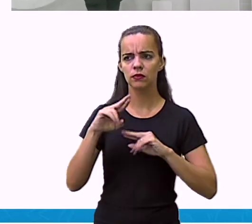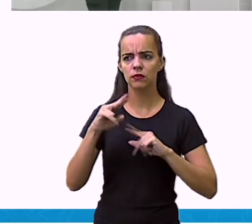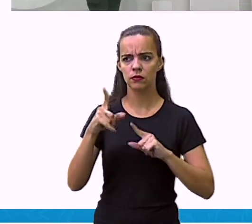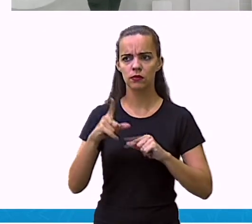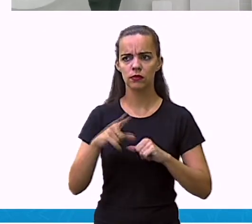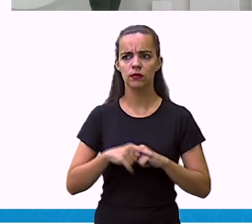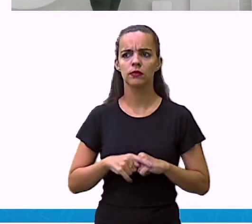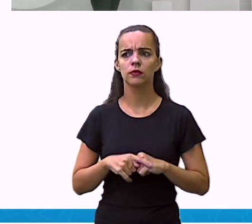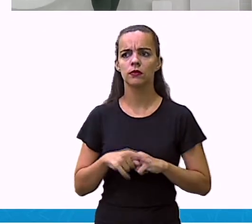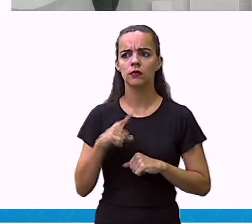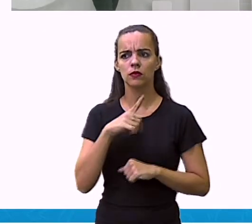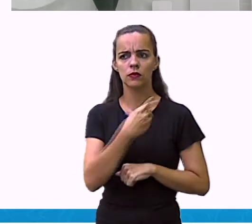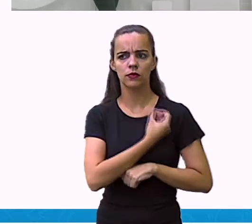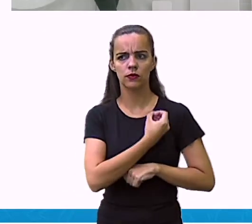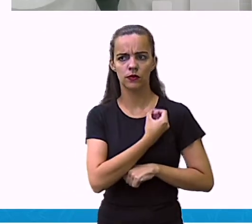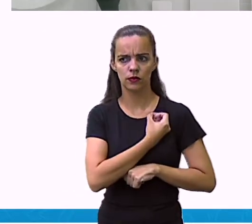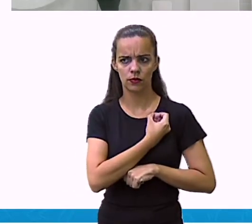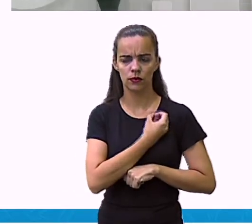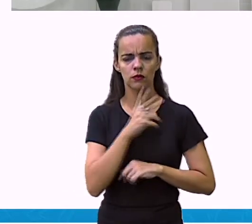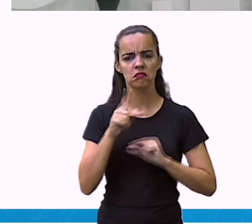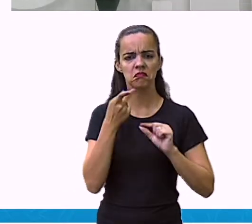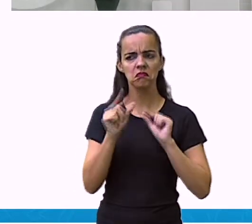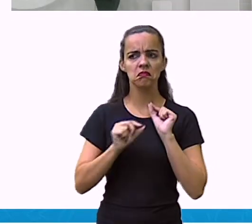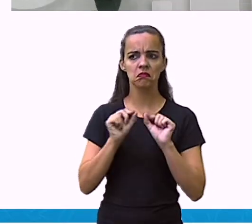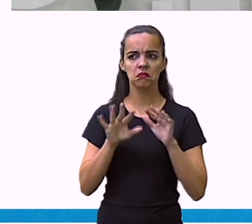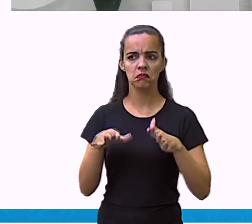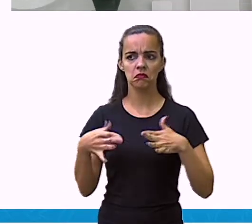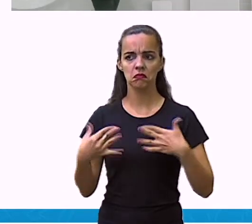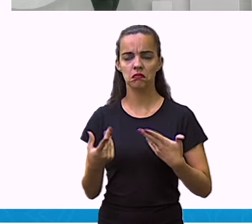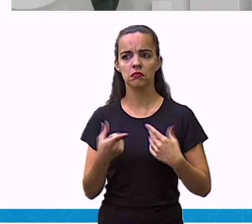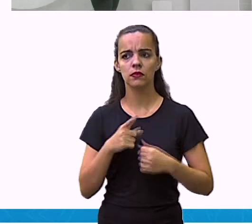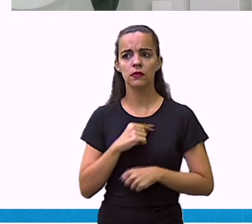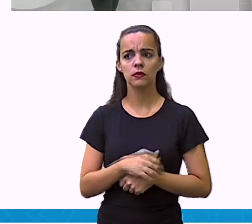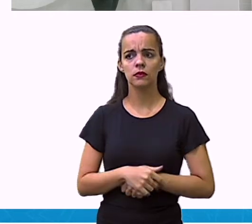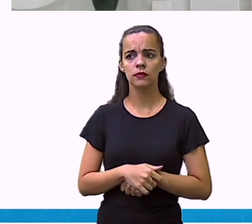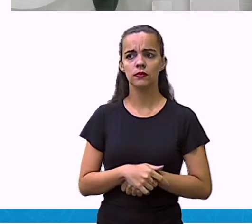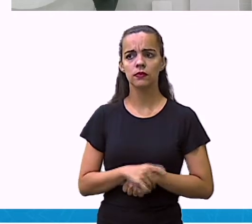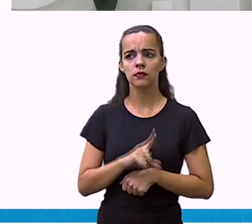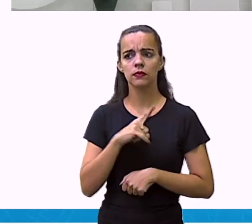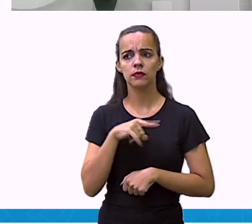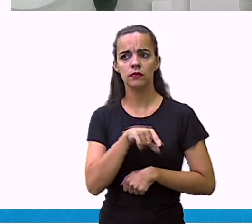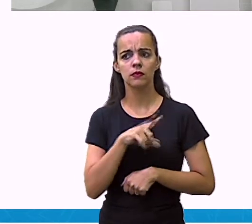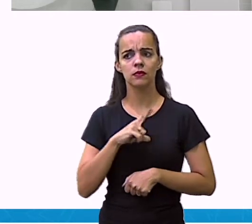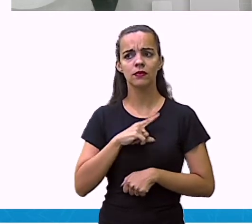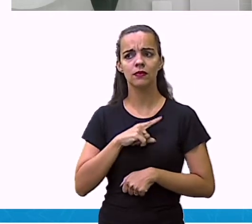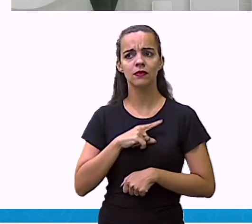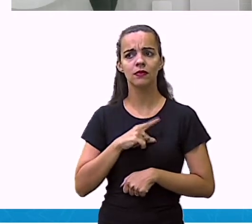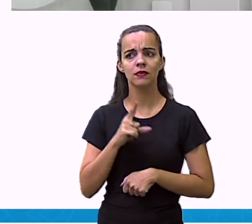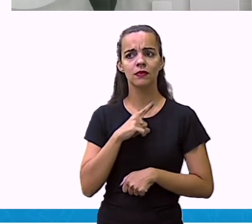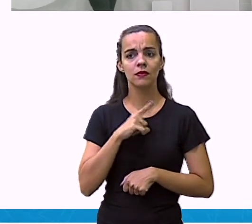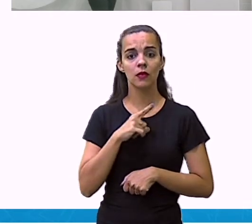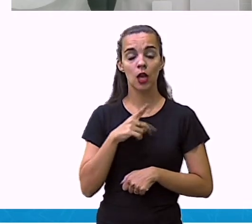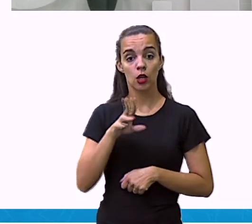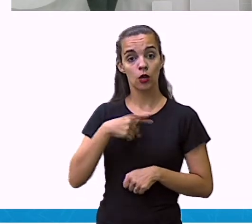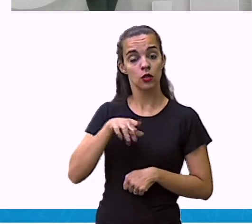que esses números estão me dizendo? Na primeira linha, nós estamos na ordem